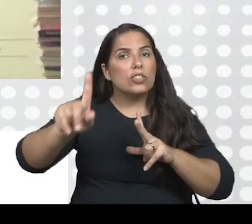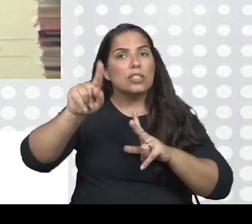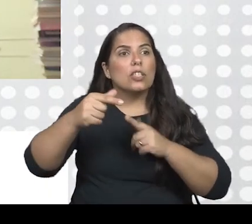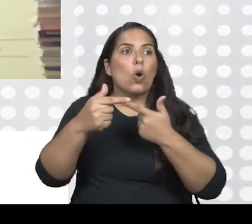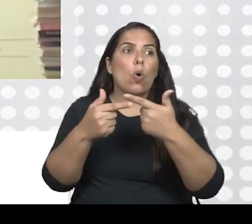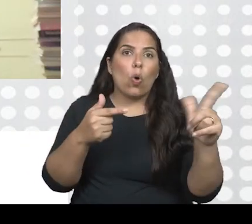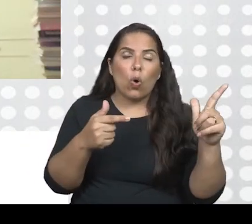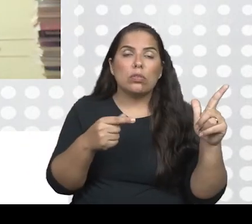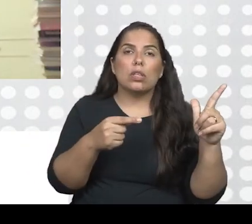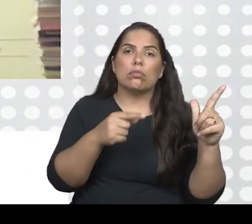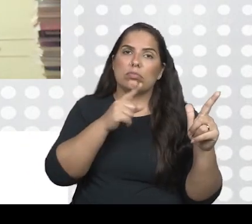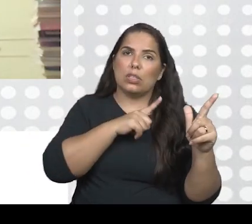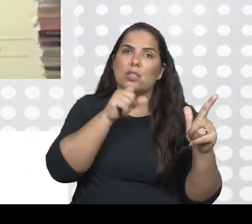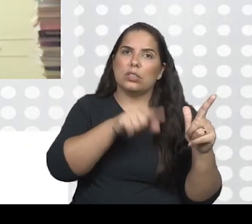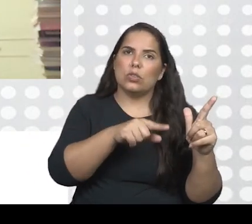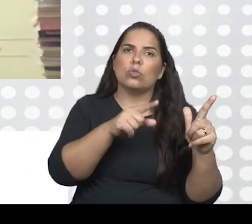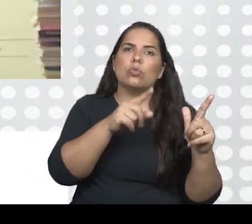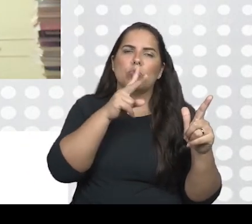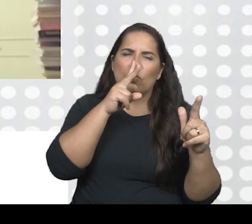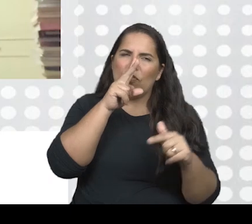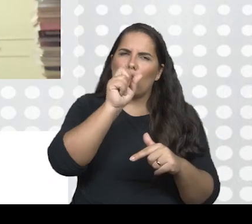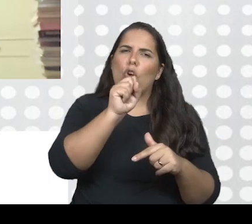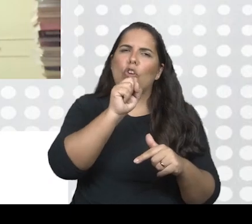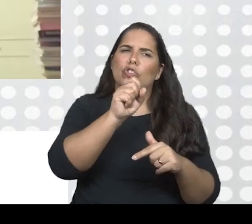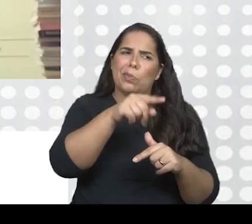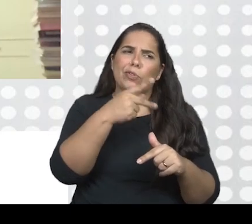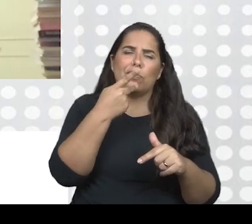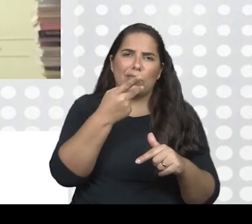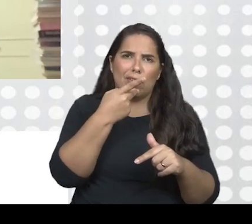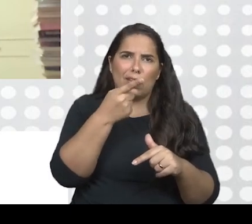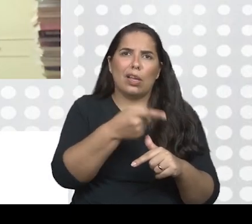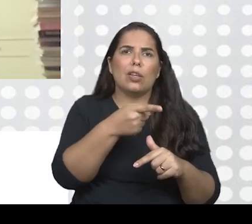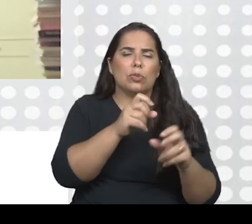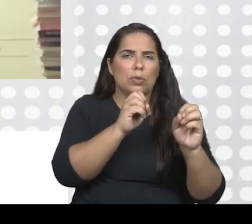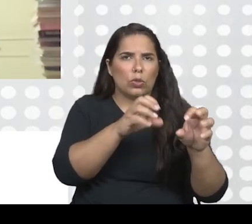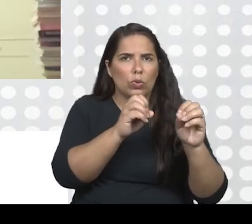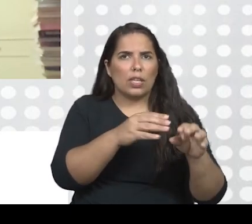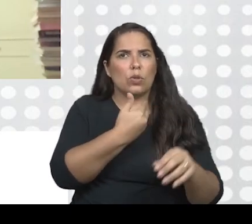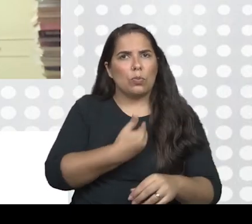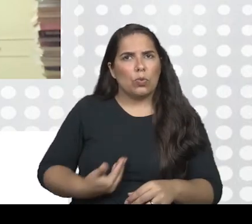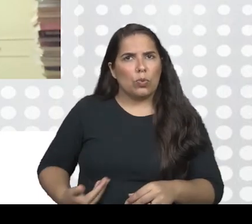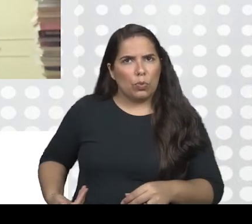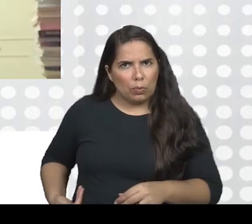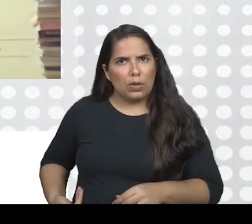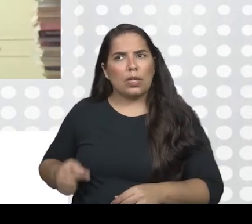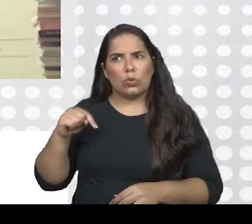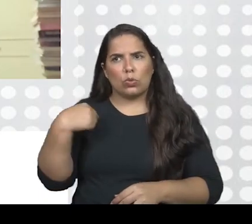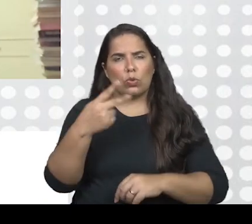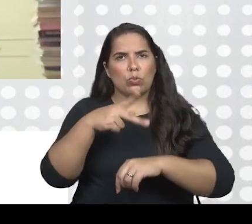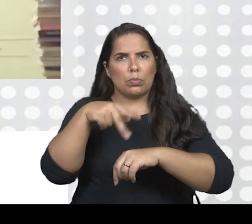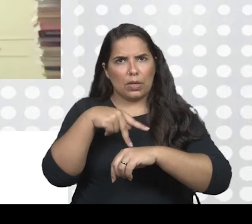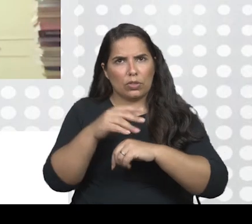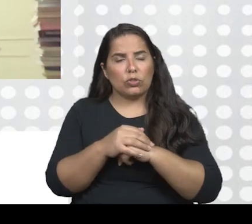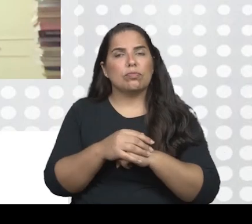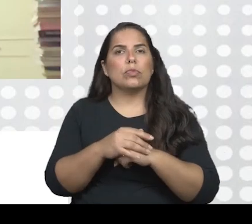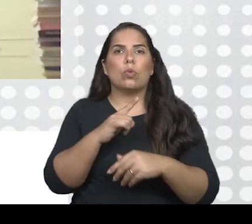dessa outra questão que tem sido muito fortemente colocada para a educação pública do nosso país,